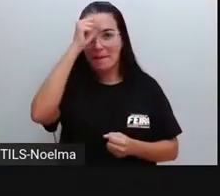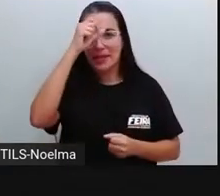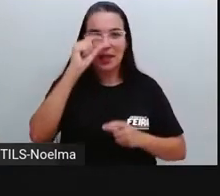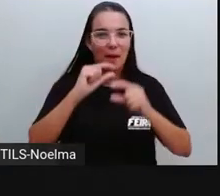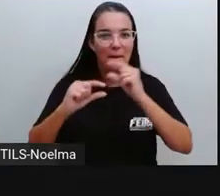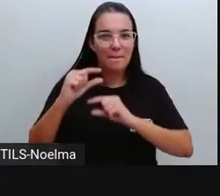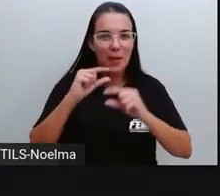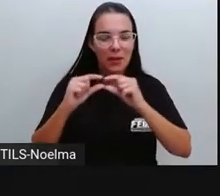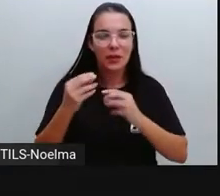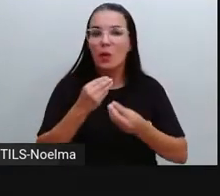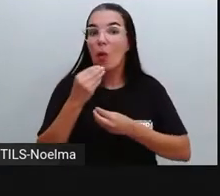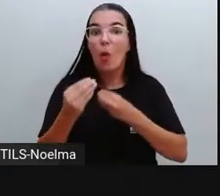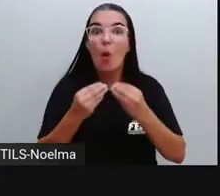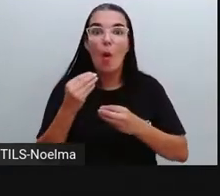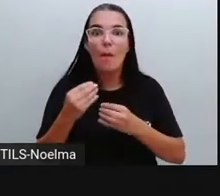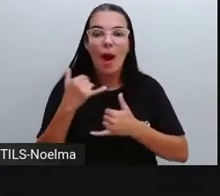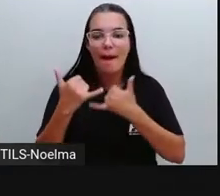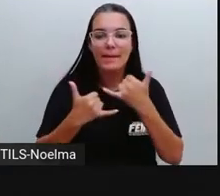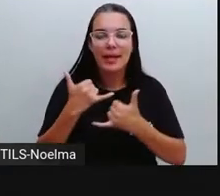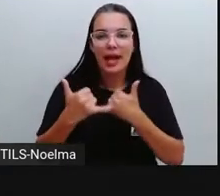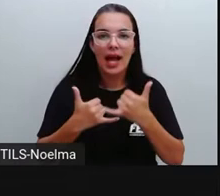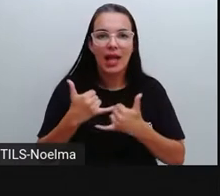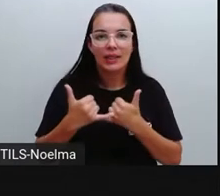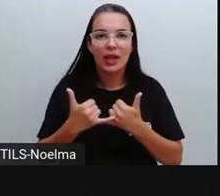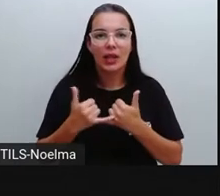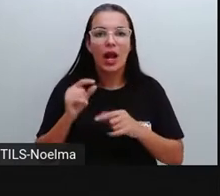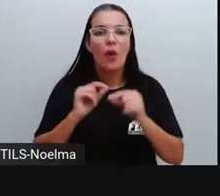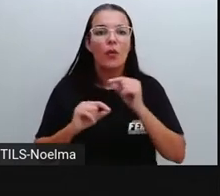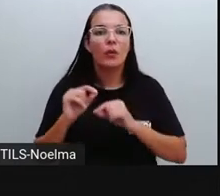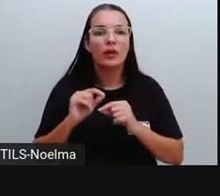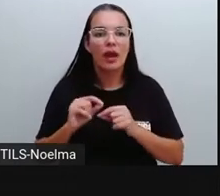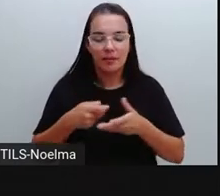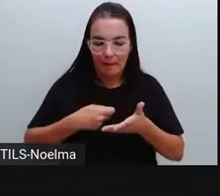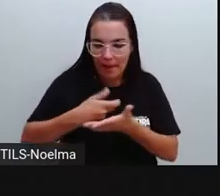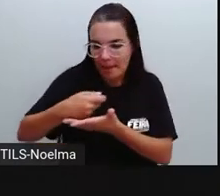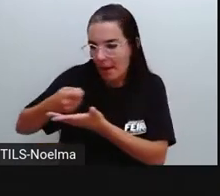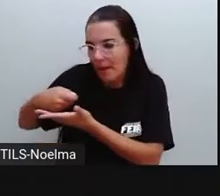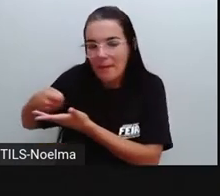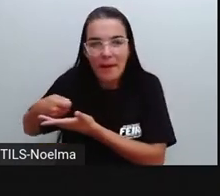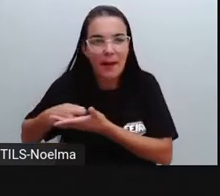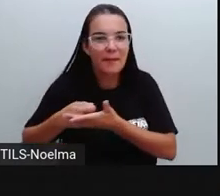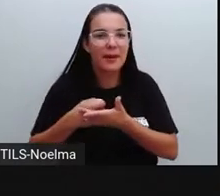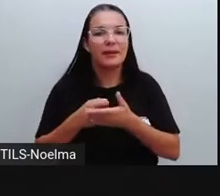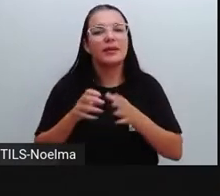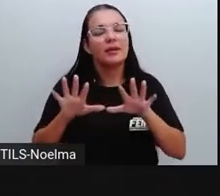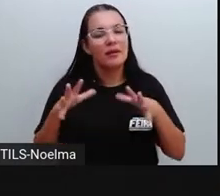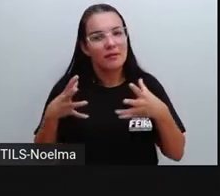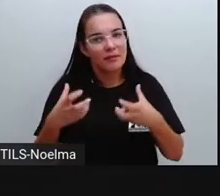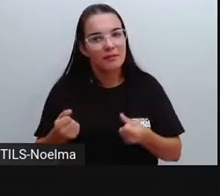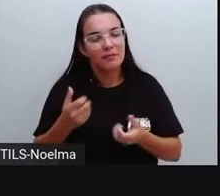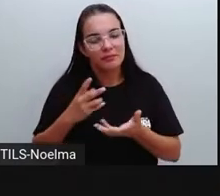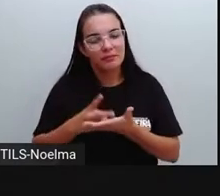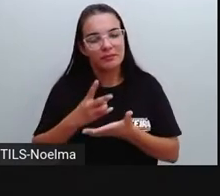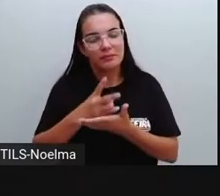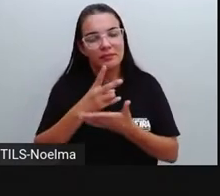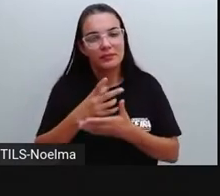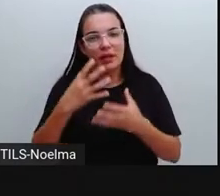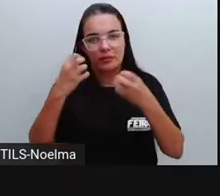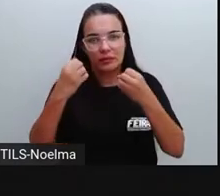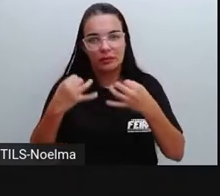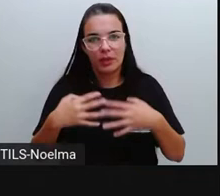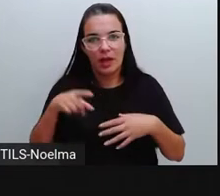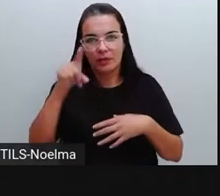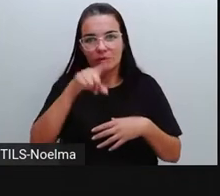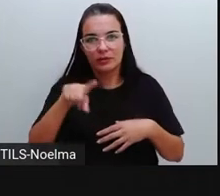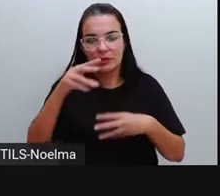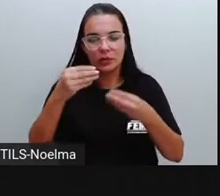Sobre esse jogo, que é um jogo de cartas. Mas vamos lá, vamos seguindo aqui e aí eu vou explicar para vocês como é. Mas